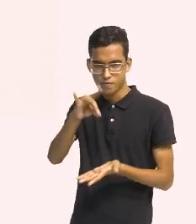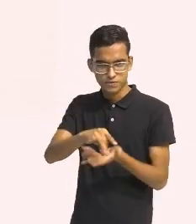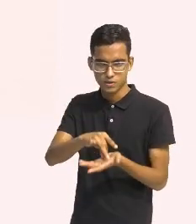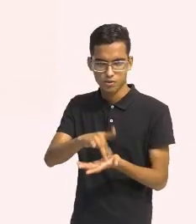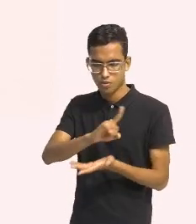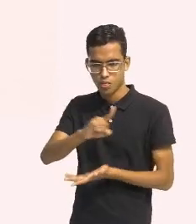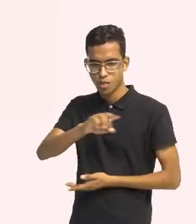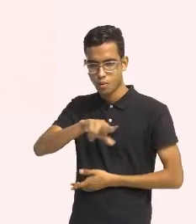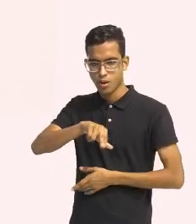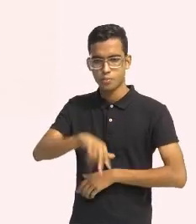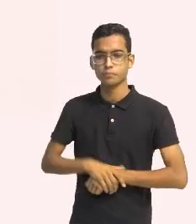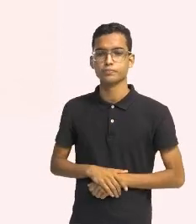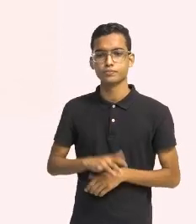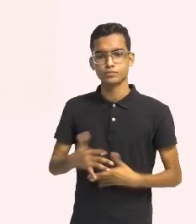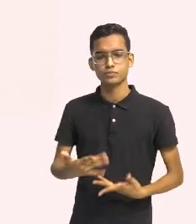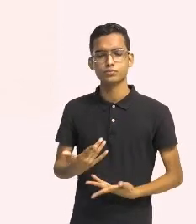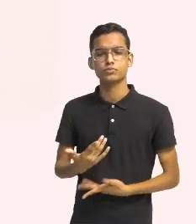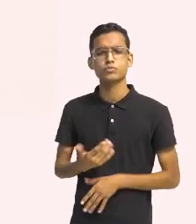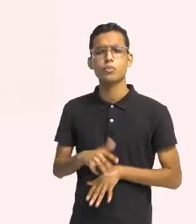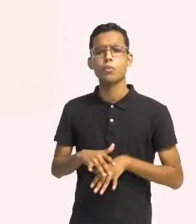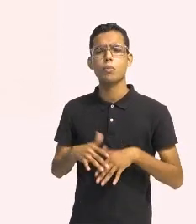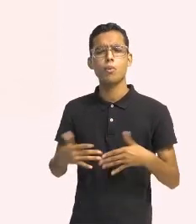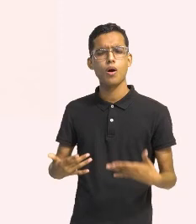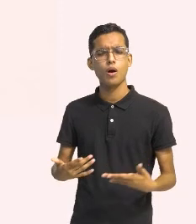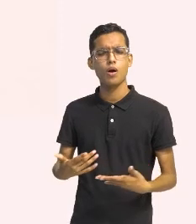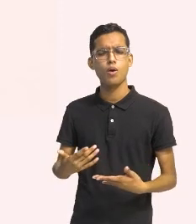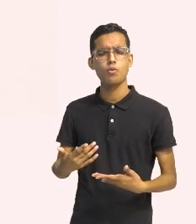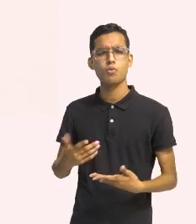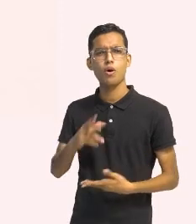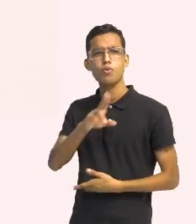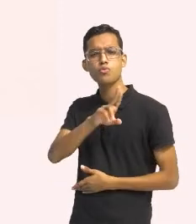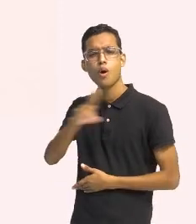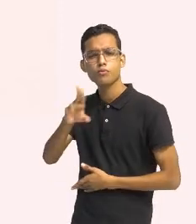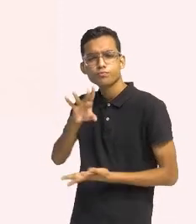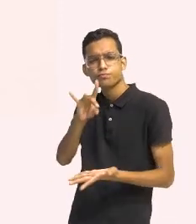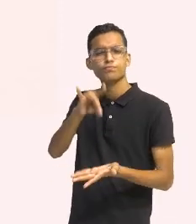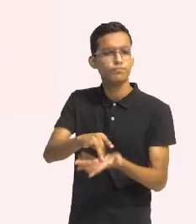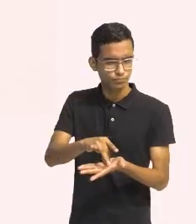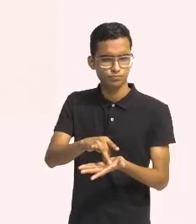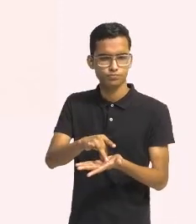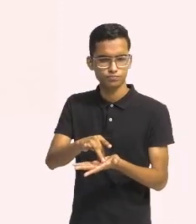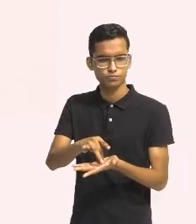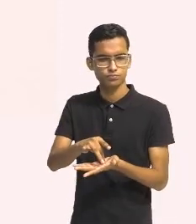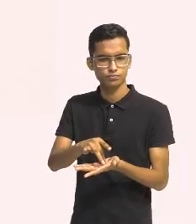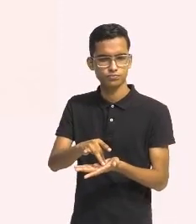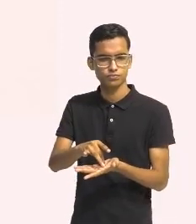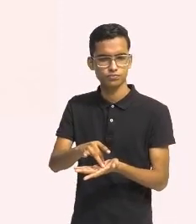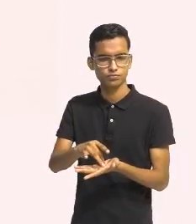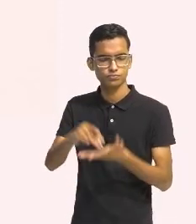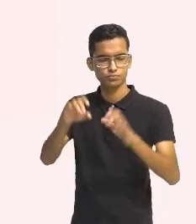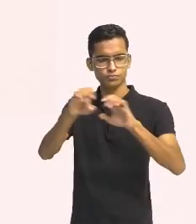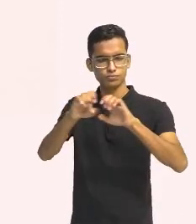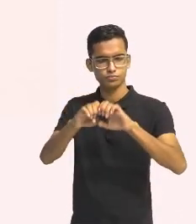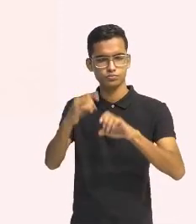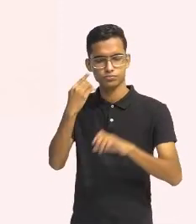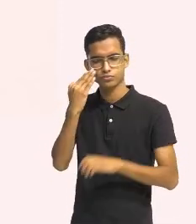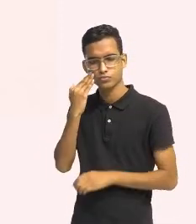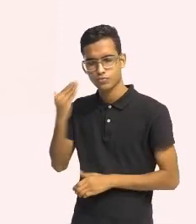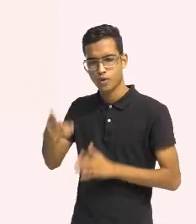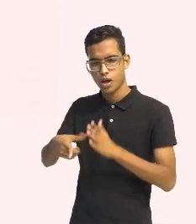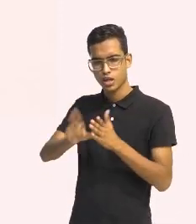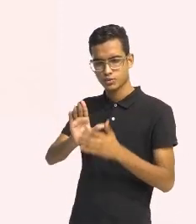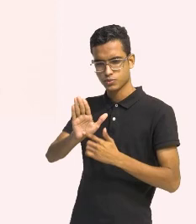muito utilizado. E aí a pergunta é, quero que vocês me digam qual é o nome oficial, tá bom? Vamos lá.